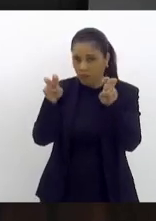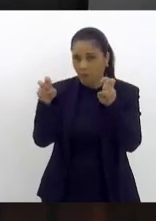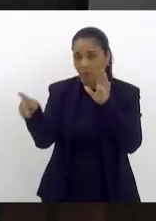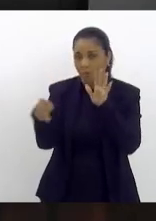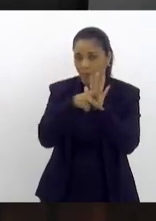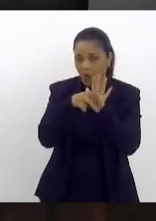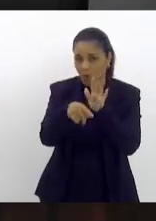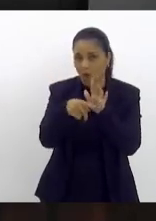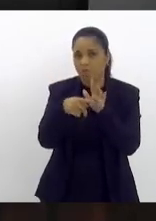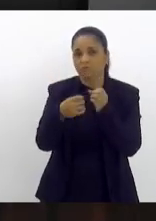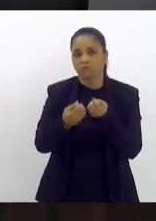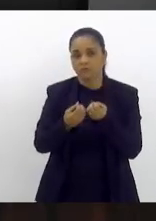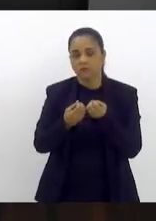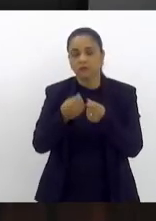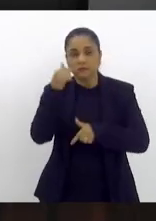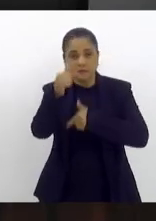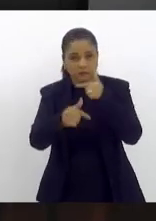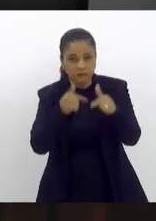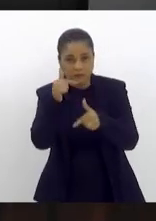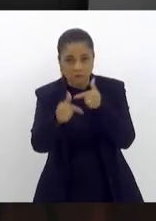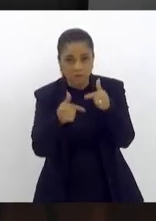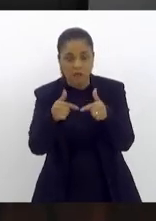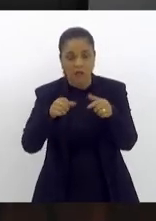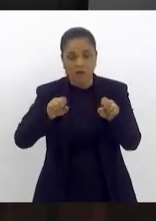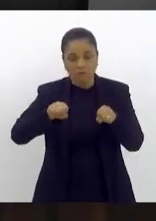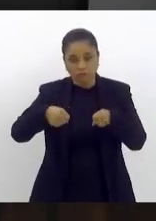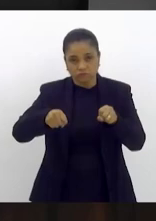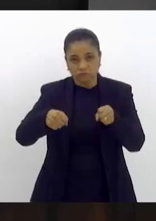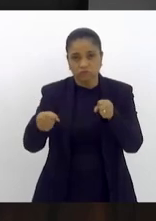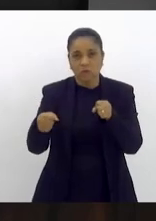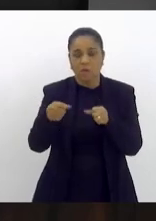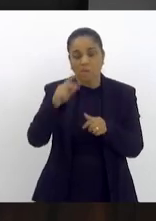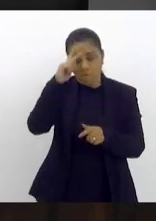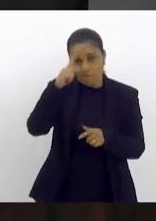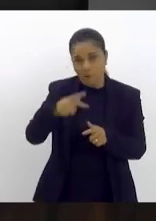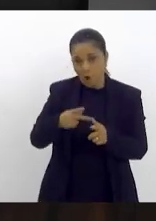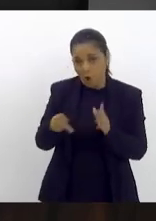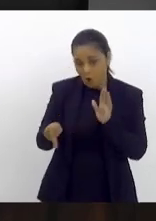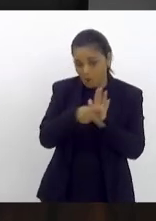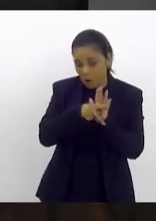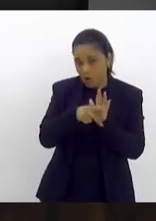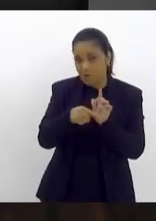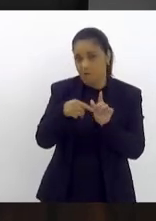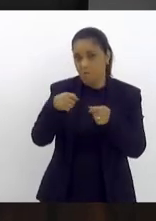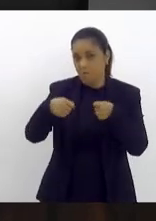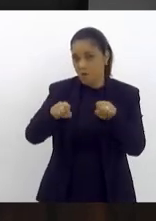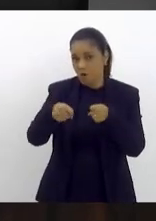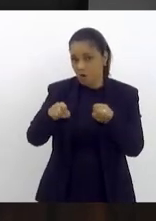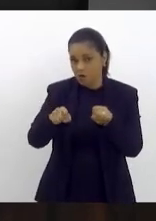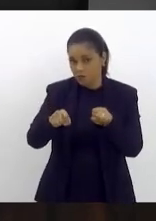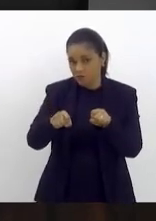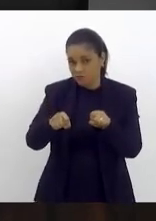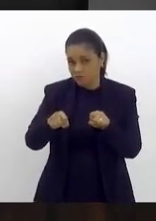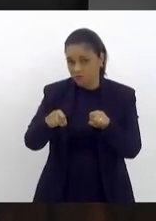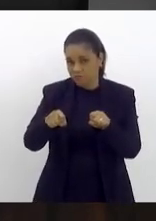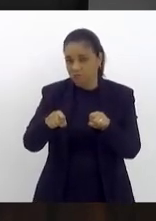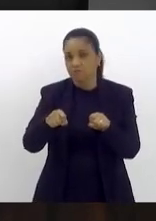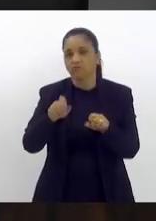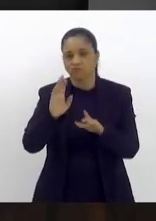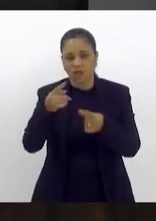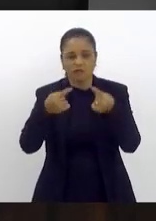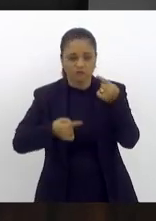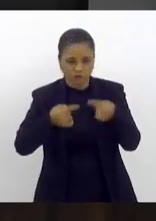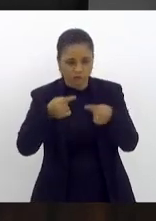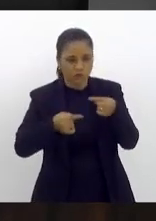aqueles que prestam serviço usando sua moto, para que o Detran não fizesse. A gente já teve uma discussão, depois Vossa Excelência conversa com